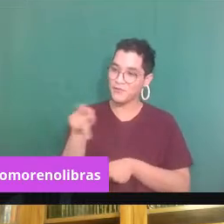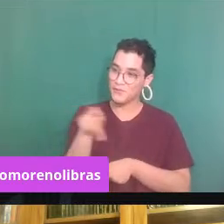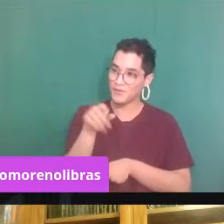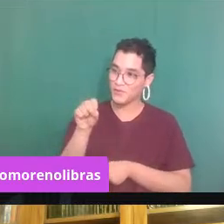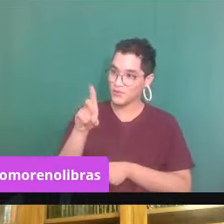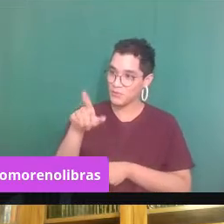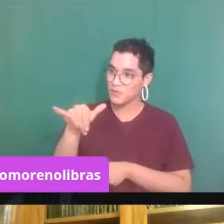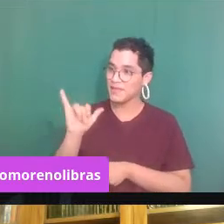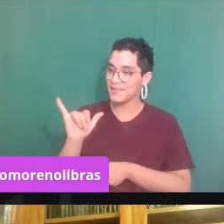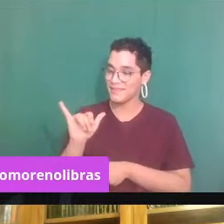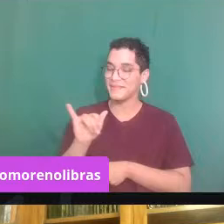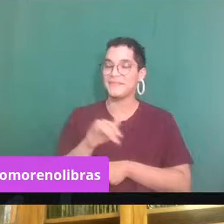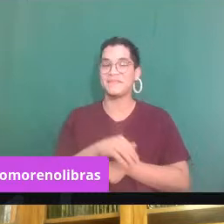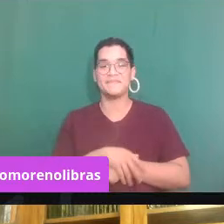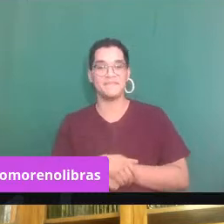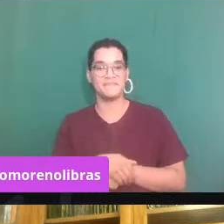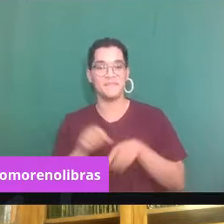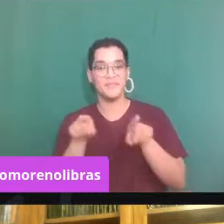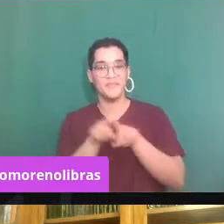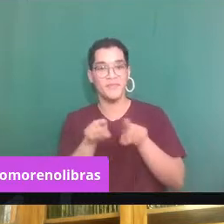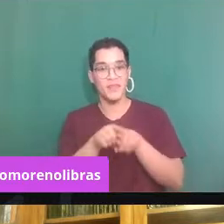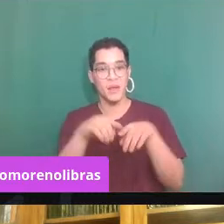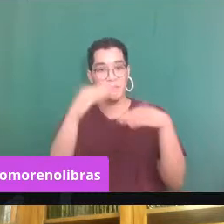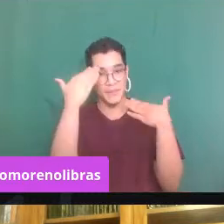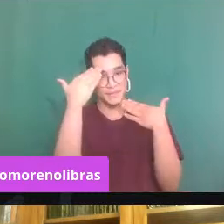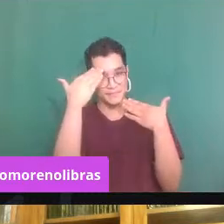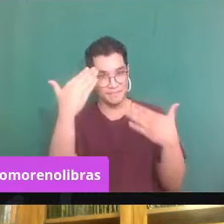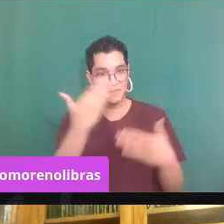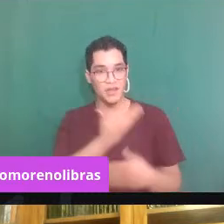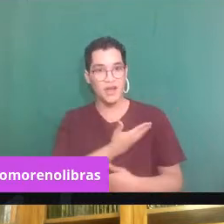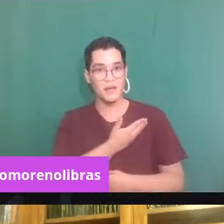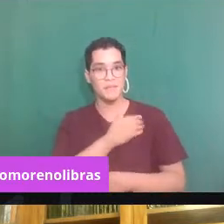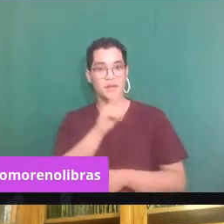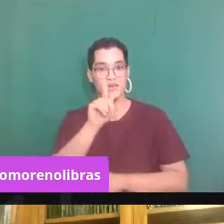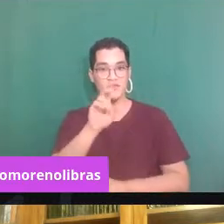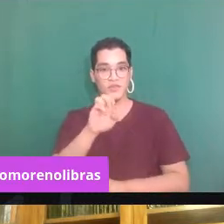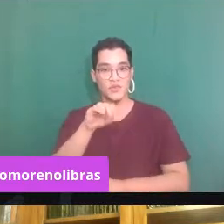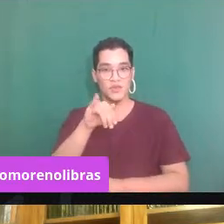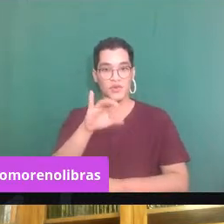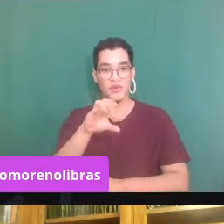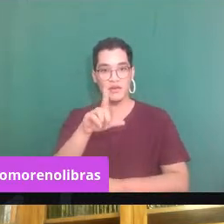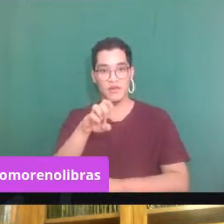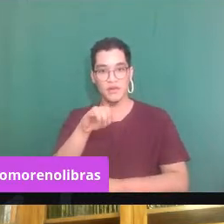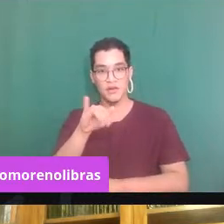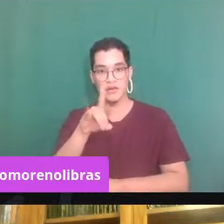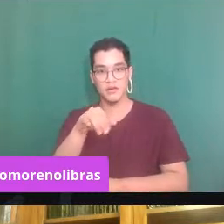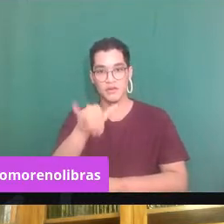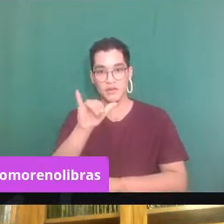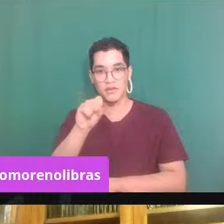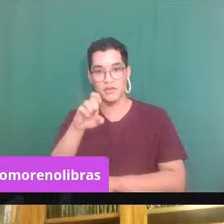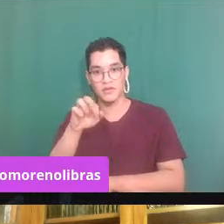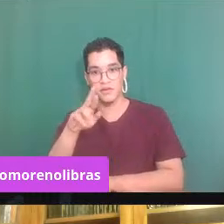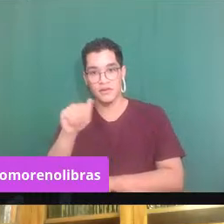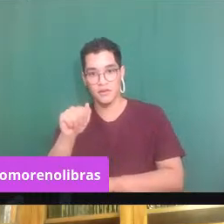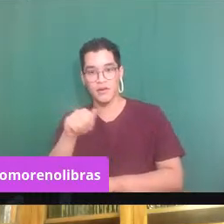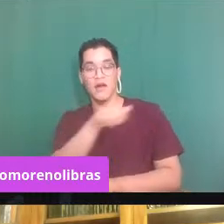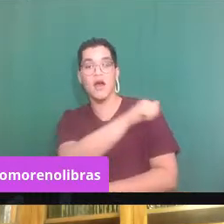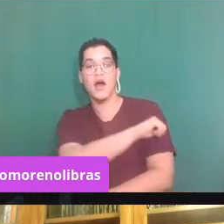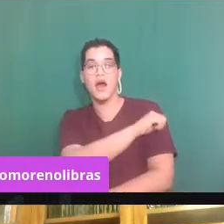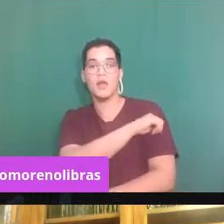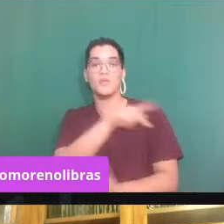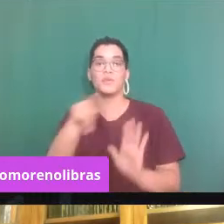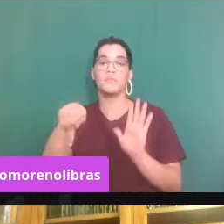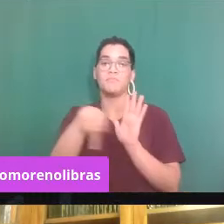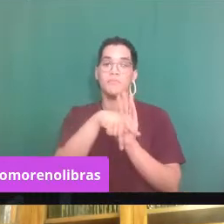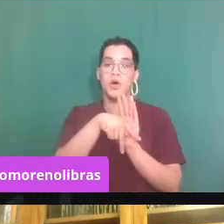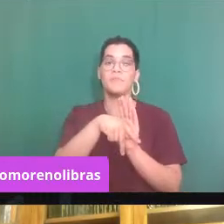Sueli Marquese. Também saúdo a minha colega Jenny Cleide Serra, aluna do programa de pós-graduação em Letras de Bacabá,